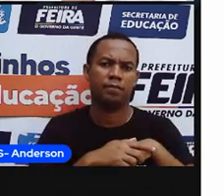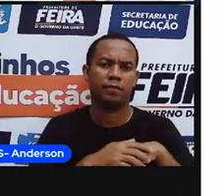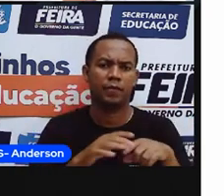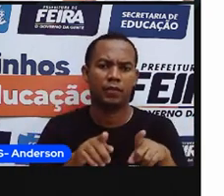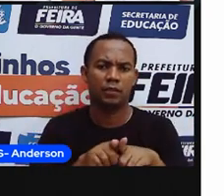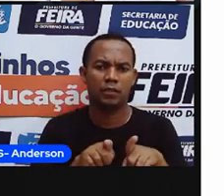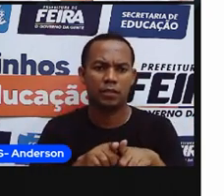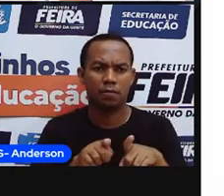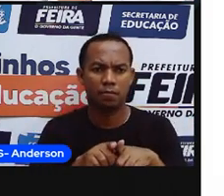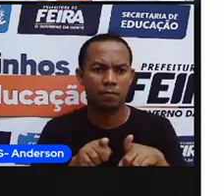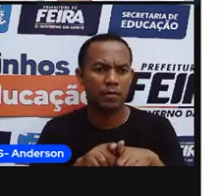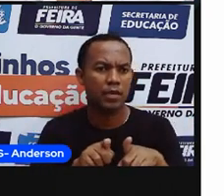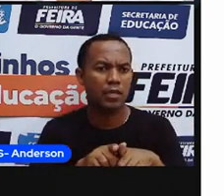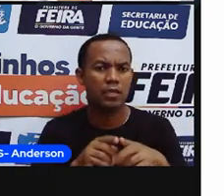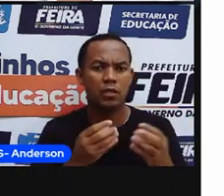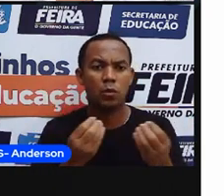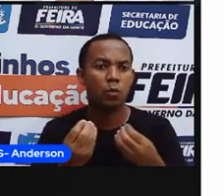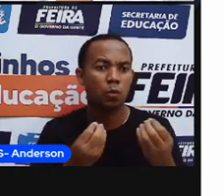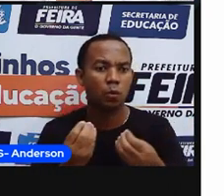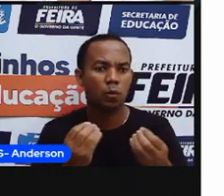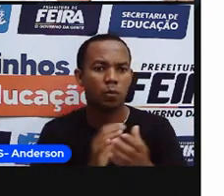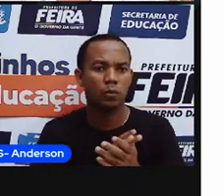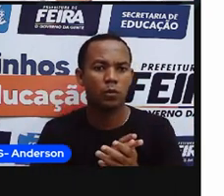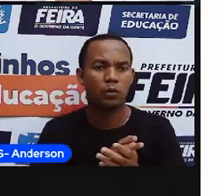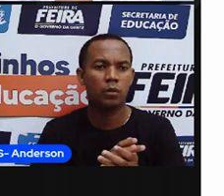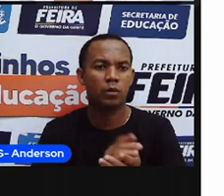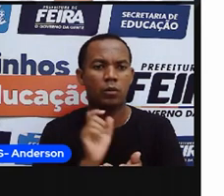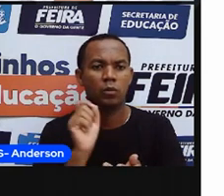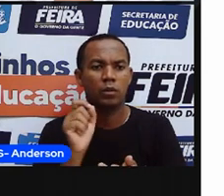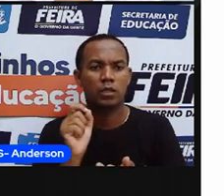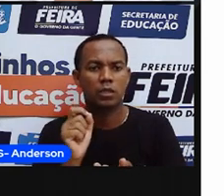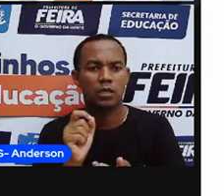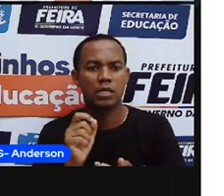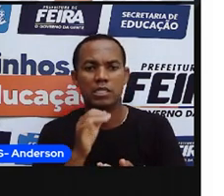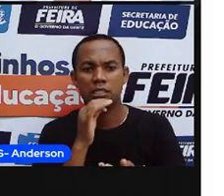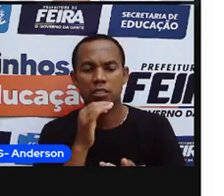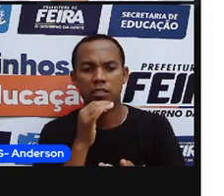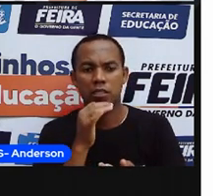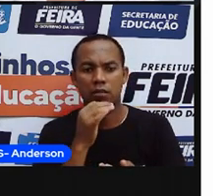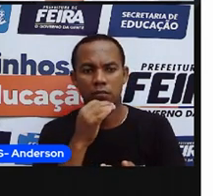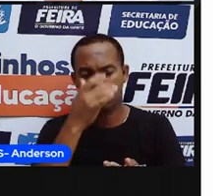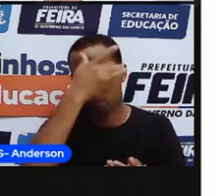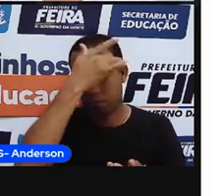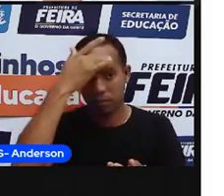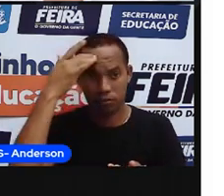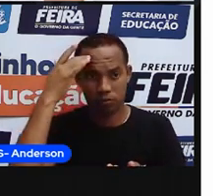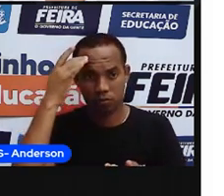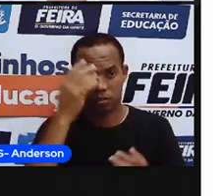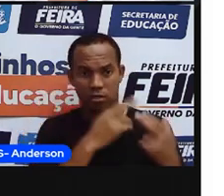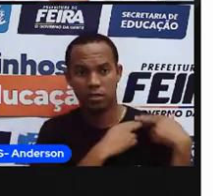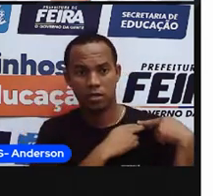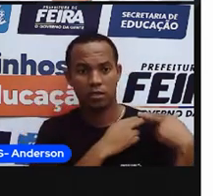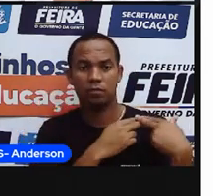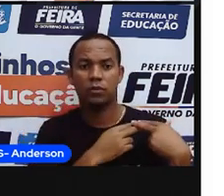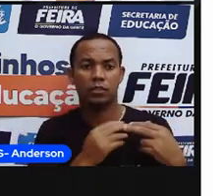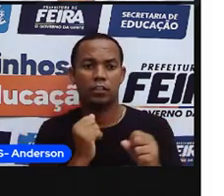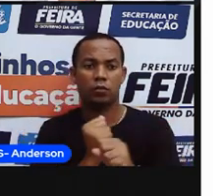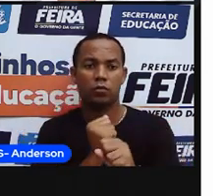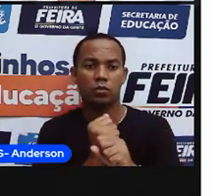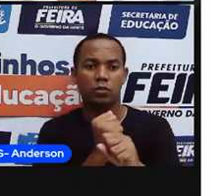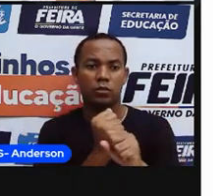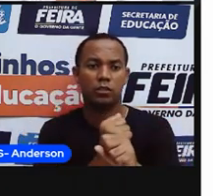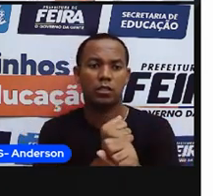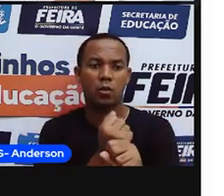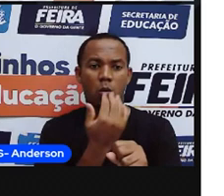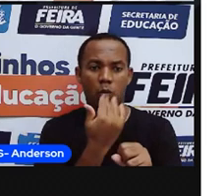como influenciam, né? Eles guardam essa originalidade de um povo que é responsável pela construção da culinária